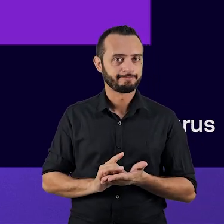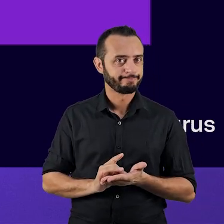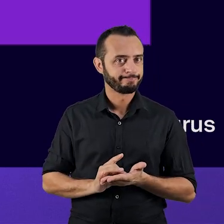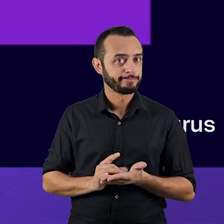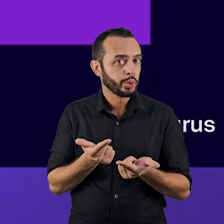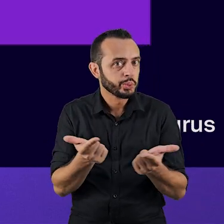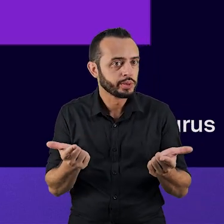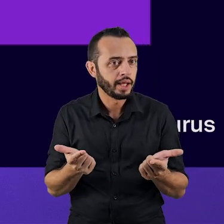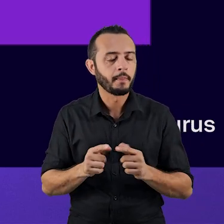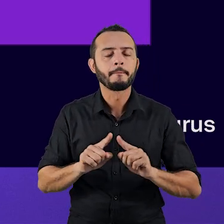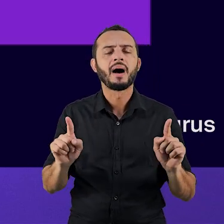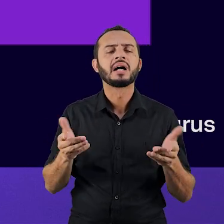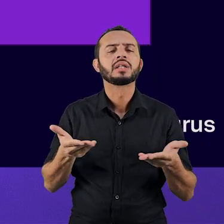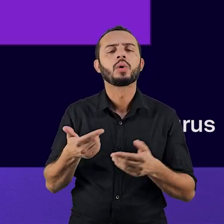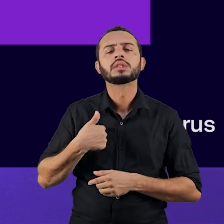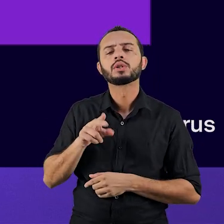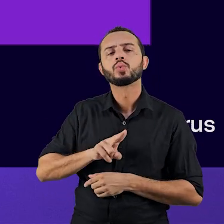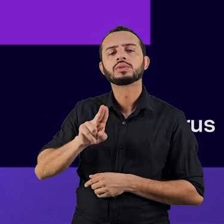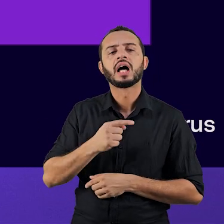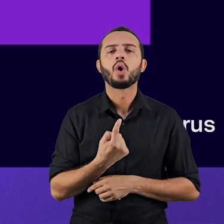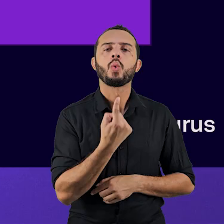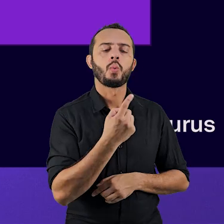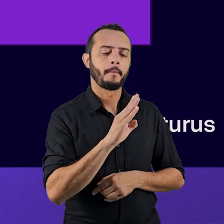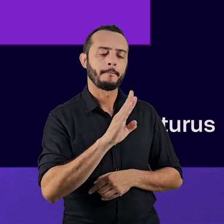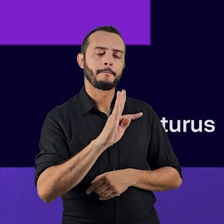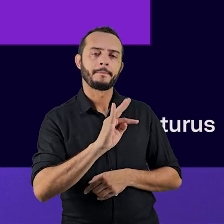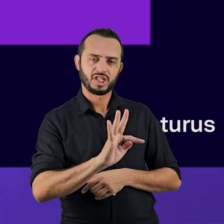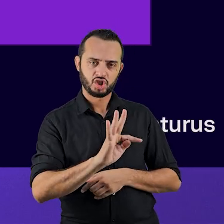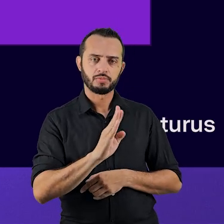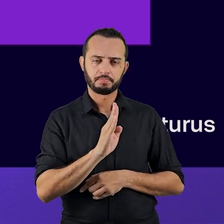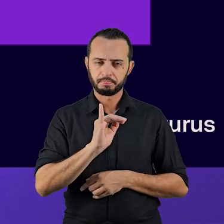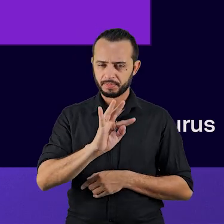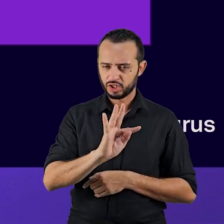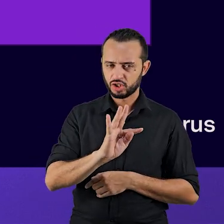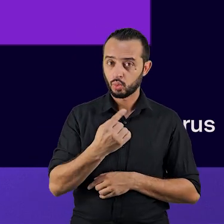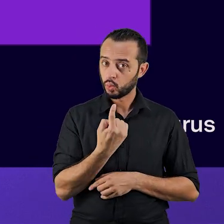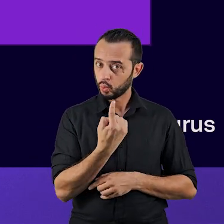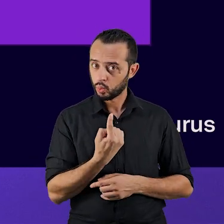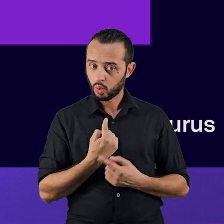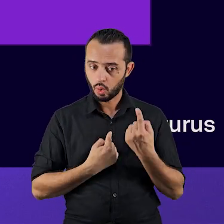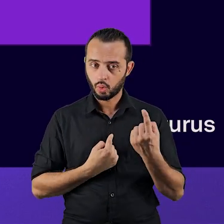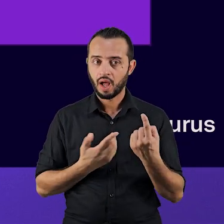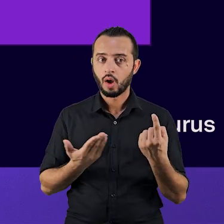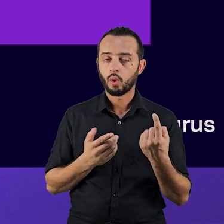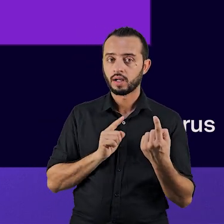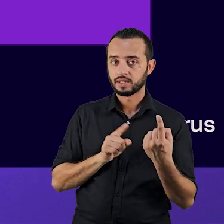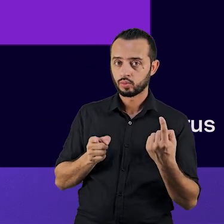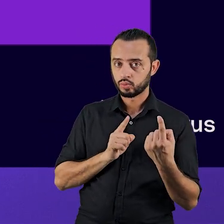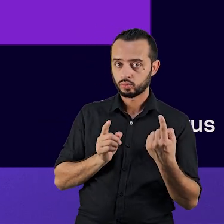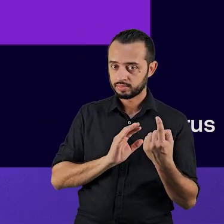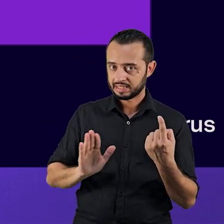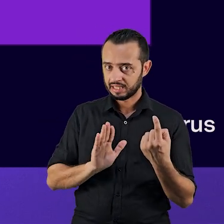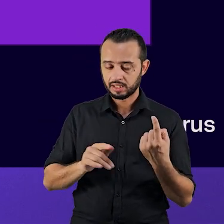informação. Agora, se eu consumir 1 bit, consumi 1, agora eu tenho só 2 bits de entropia,